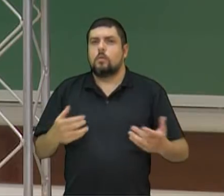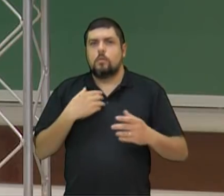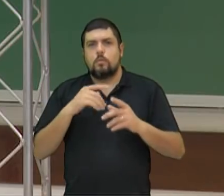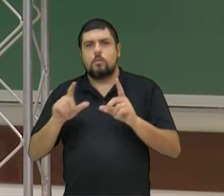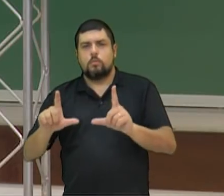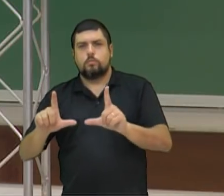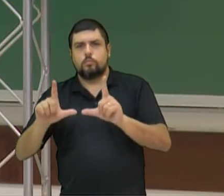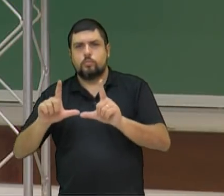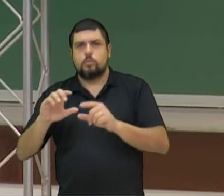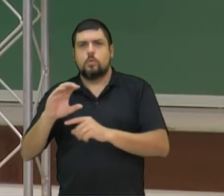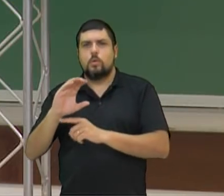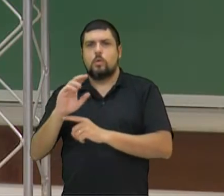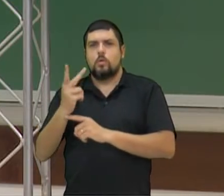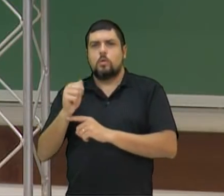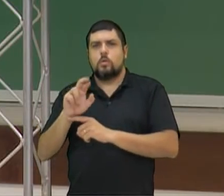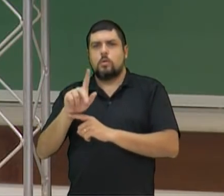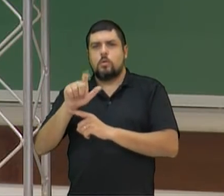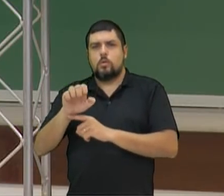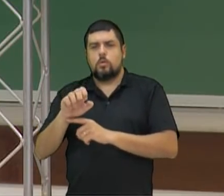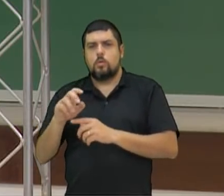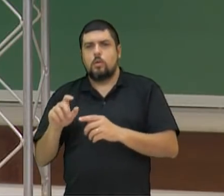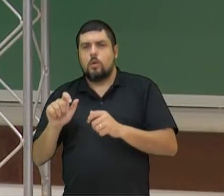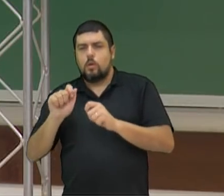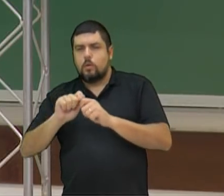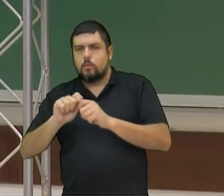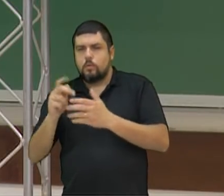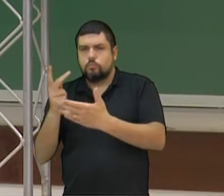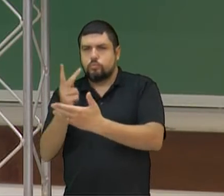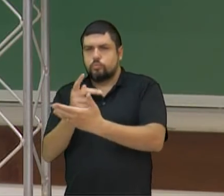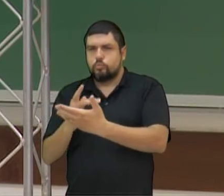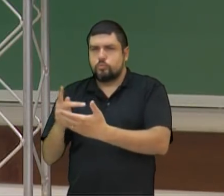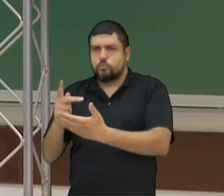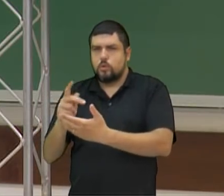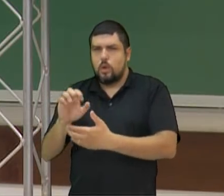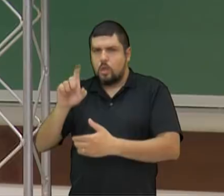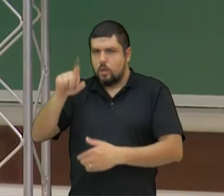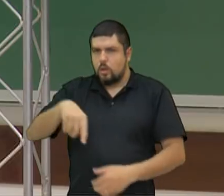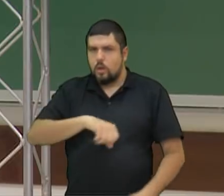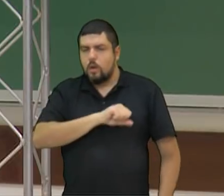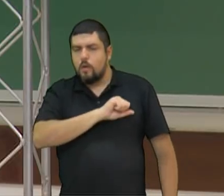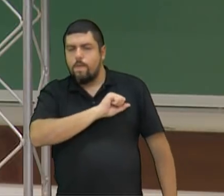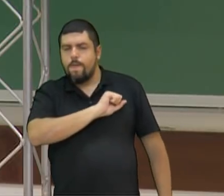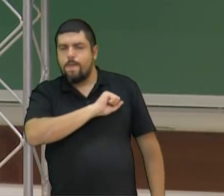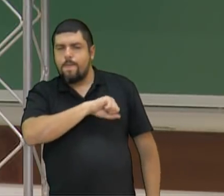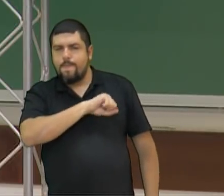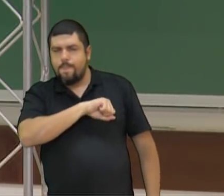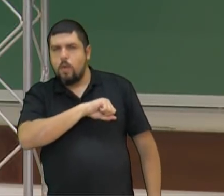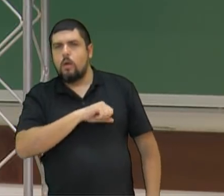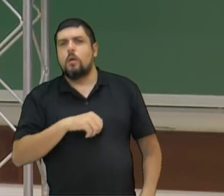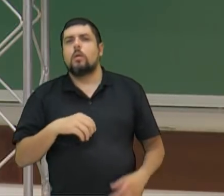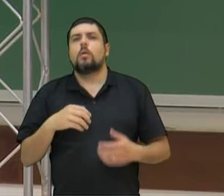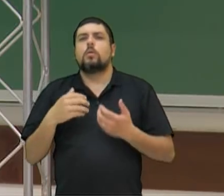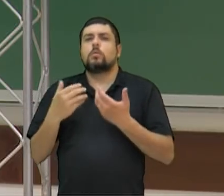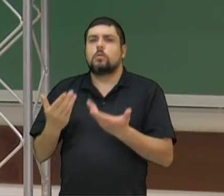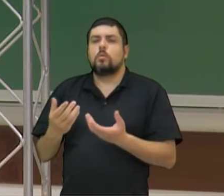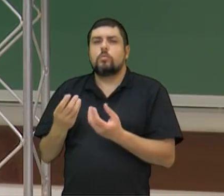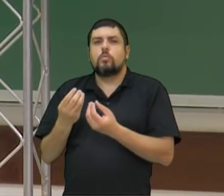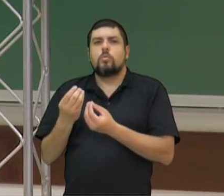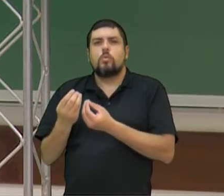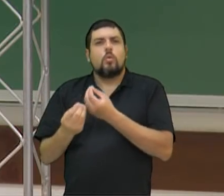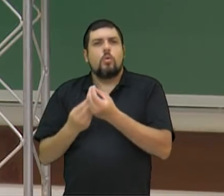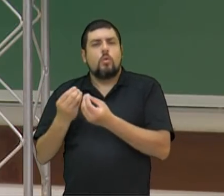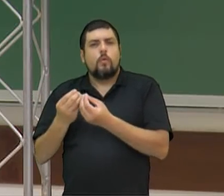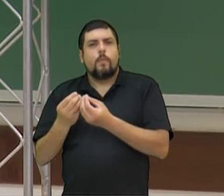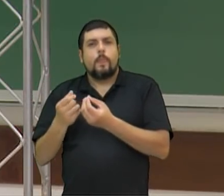quando a pessoa que elaborou a charge pretende fazer uma sátira, né, ela pretende também fazer uma situação de promover o